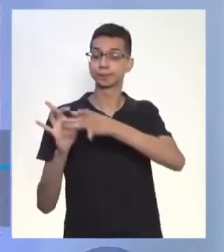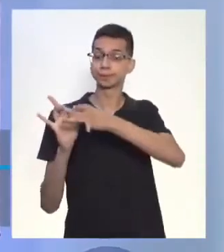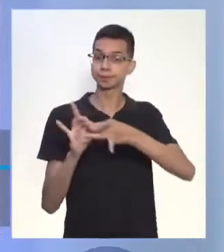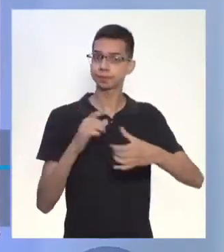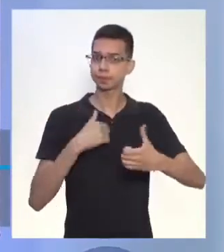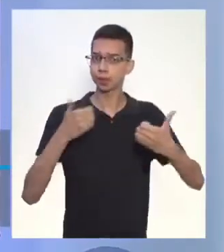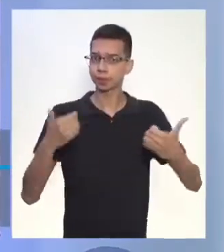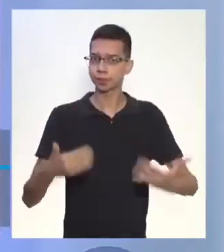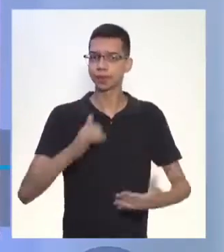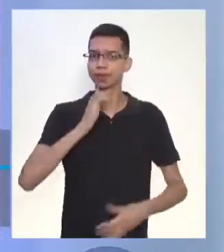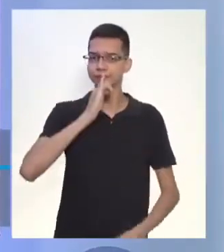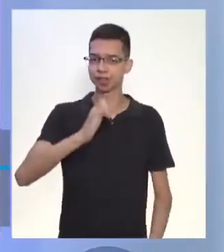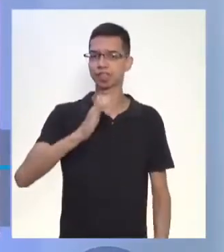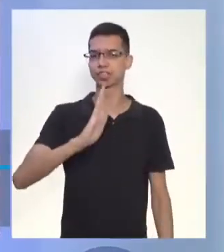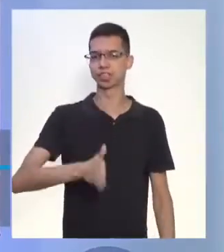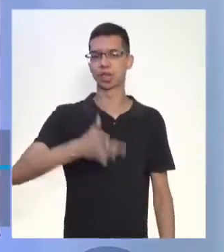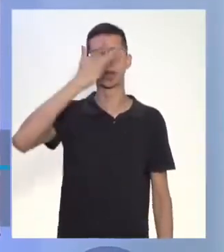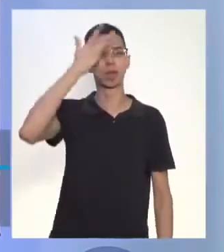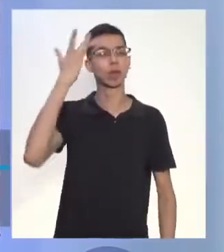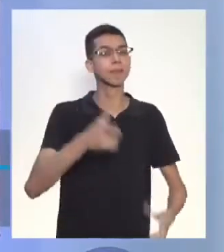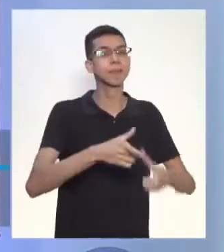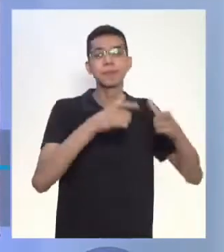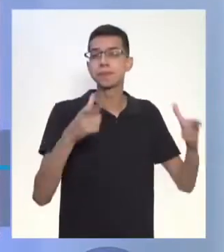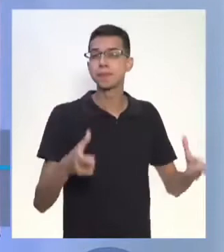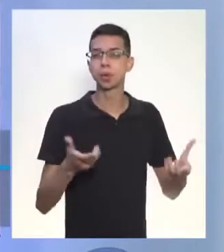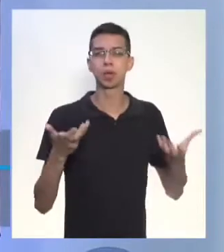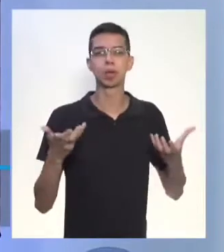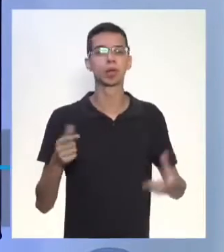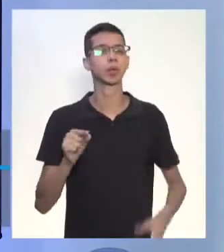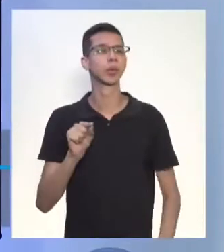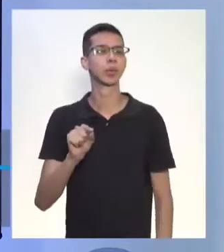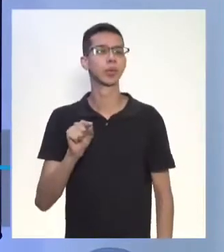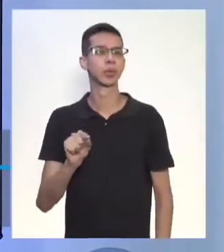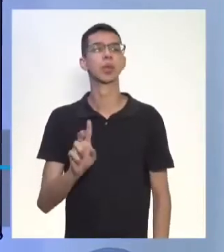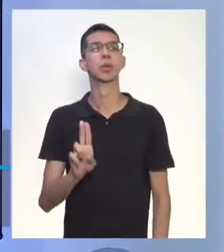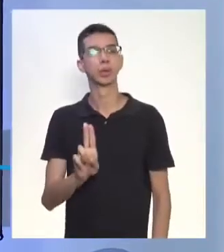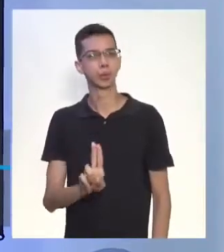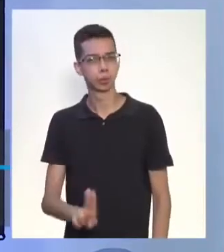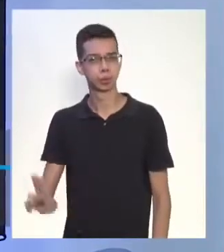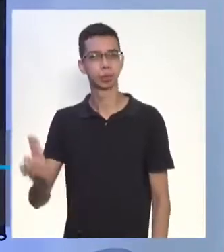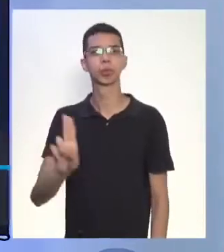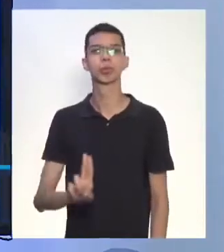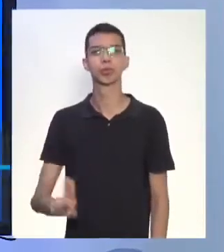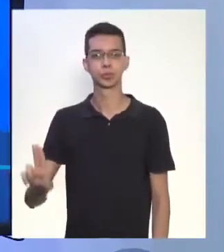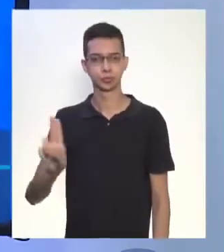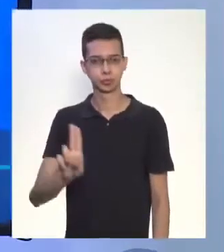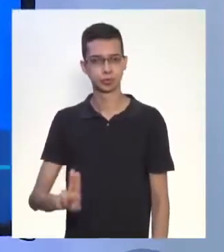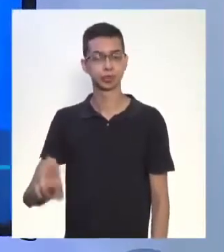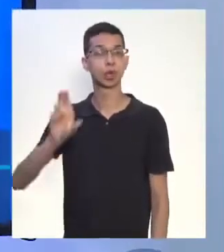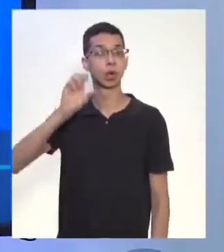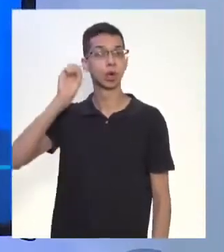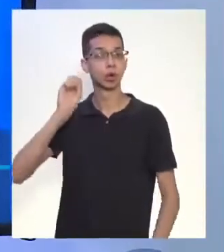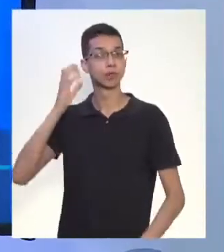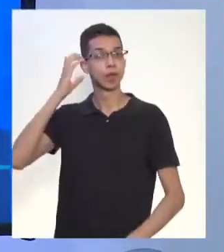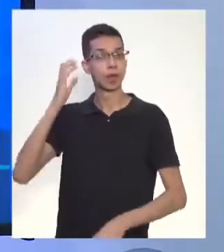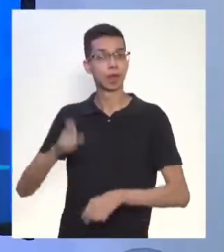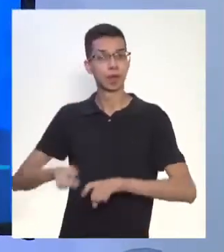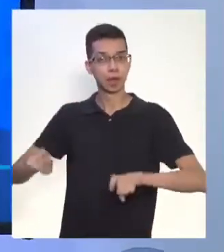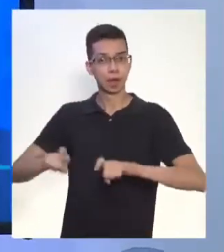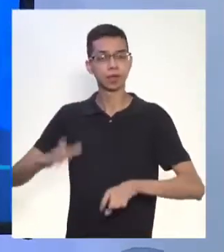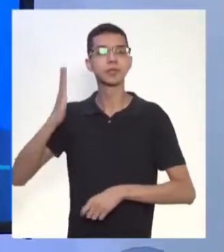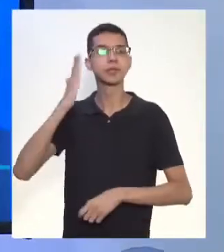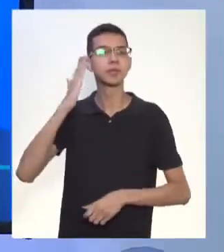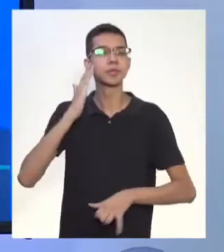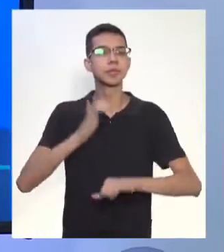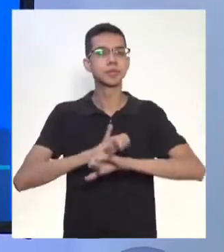eu mencionei que as pessoas, a grande maioria, preferem utilizarem ainda, ouvir o rádio para saber as notícias, até